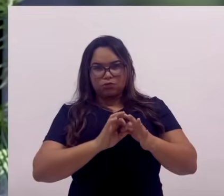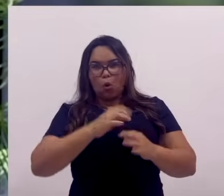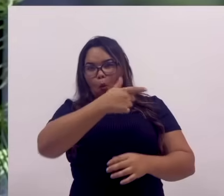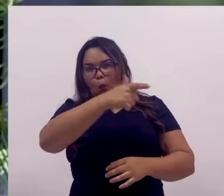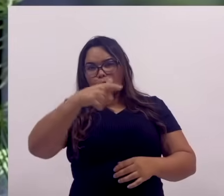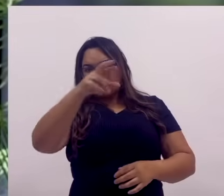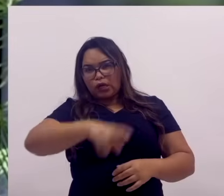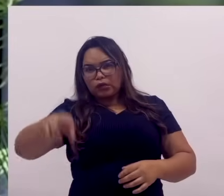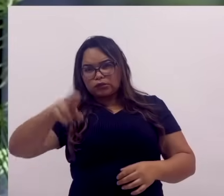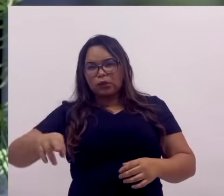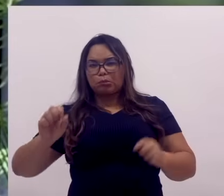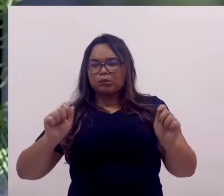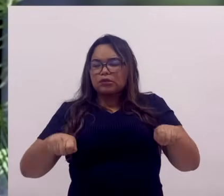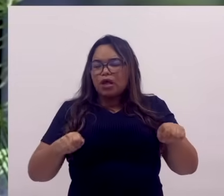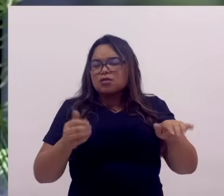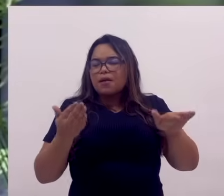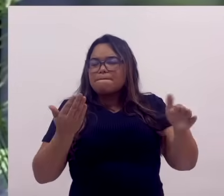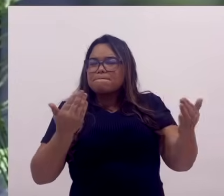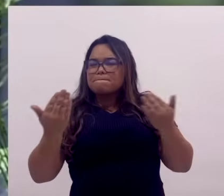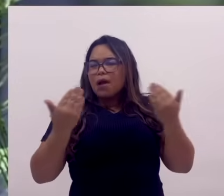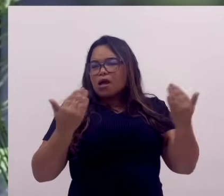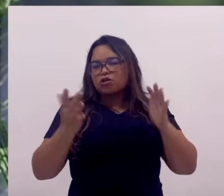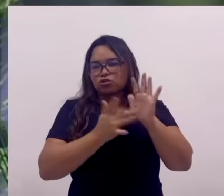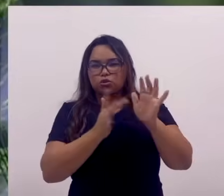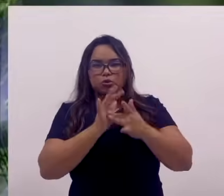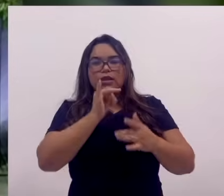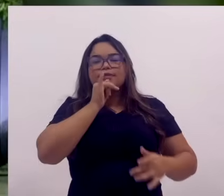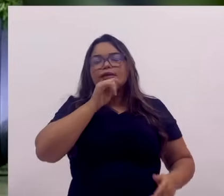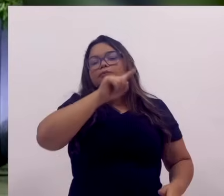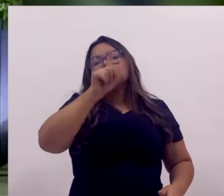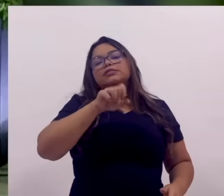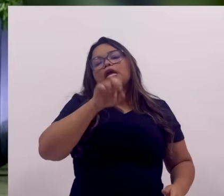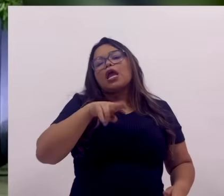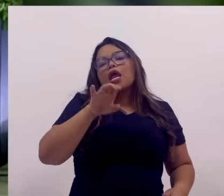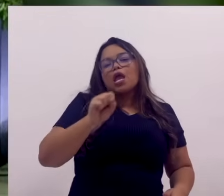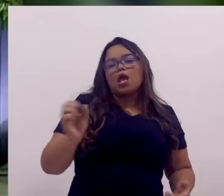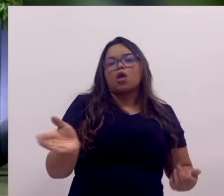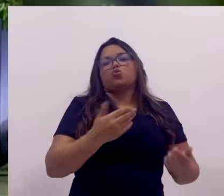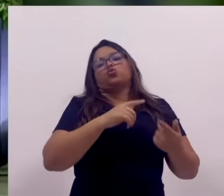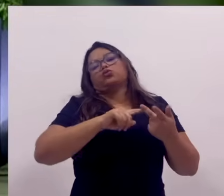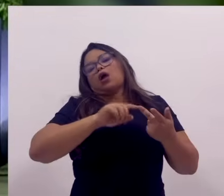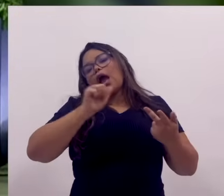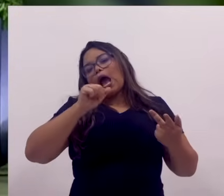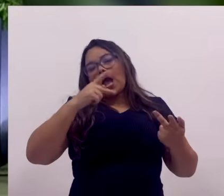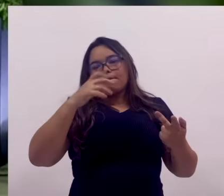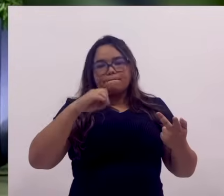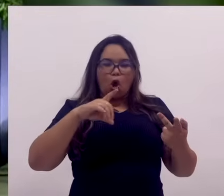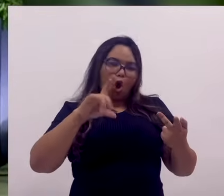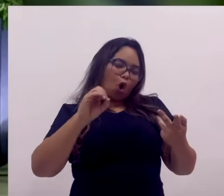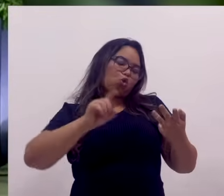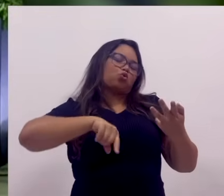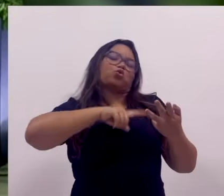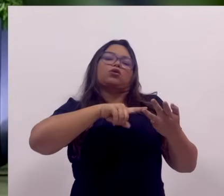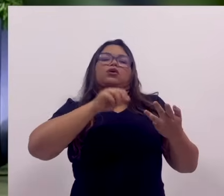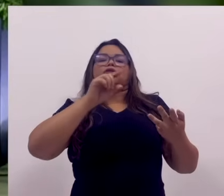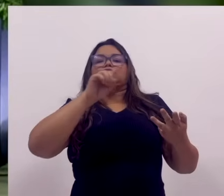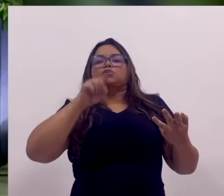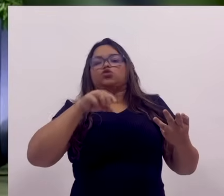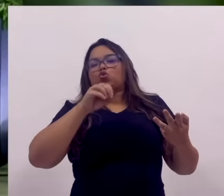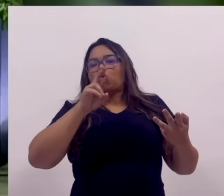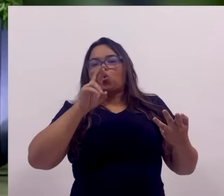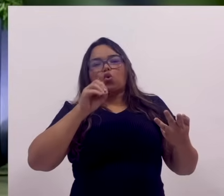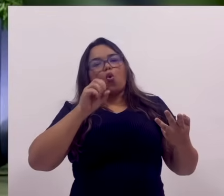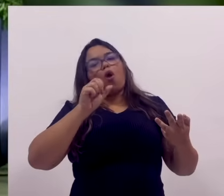no mesmo nível que Jesus Cristo. E Apolo também pudesse estar no mesmo nível de Jesus. Seria uma maravilha. Podemos